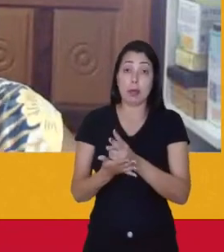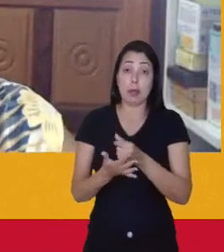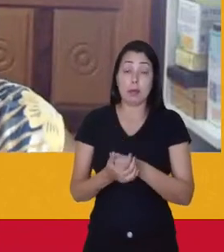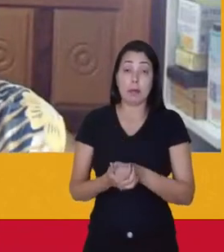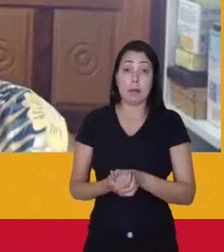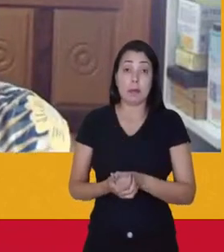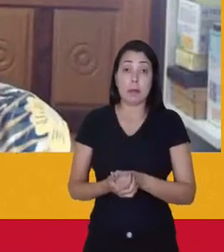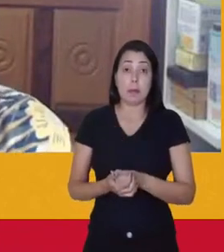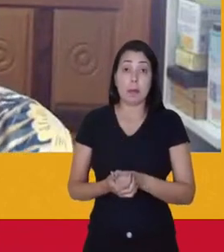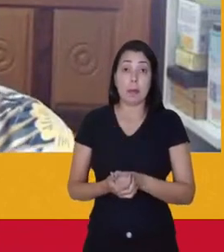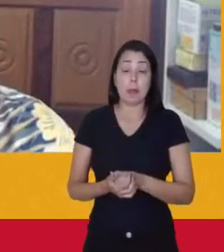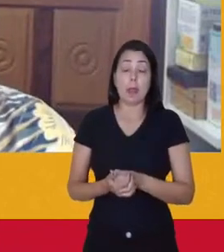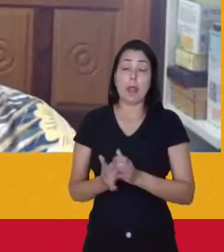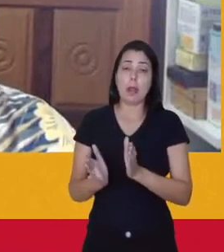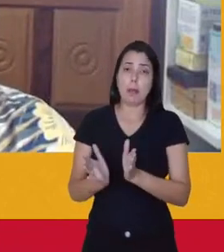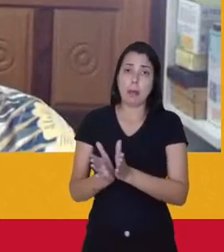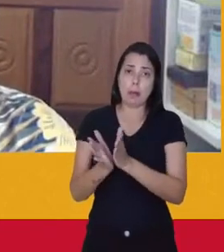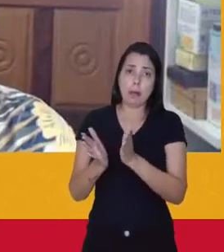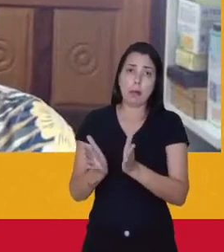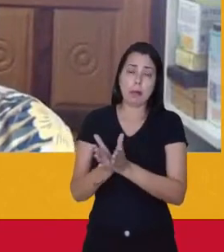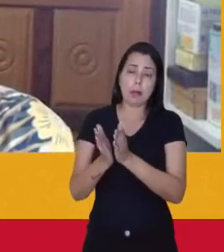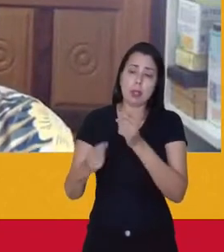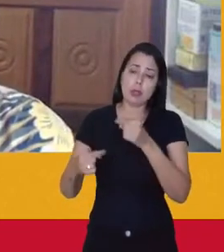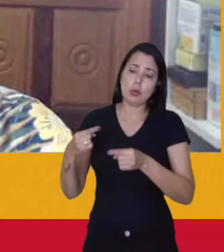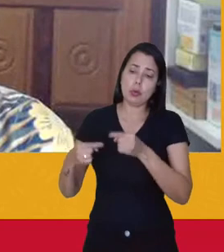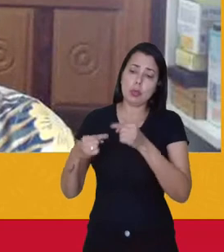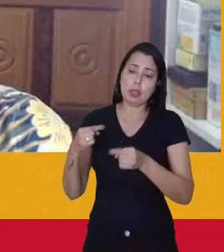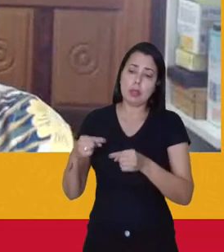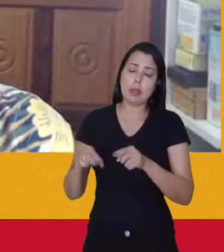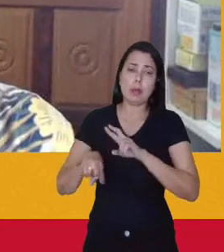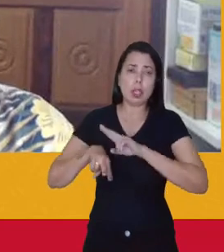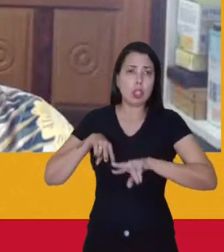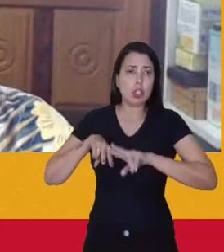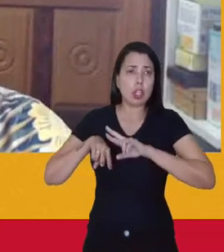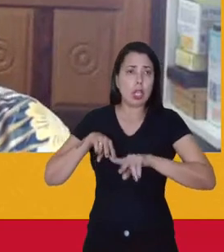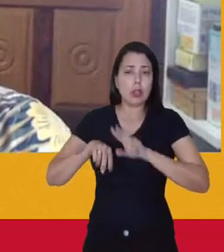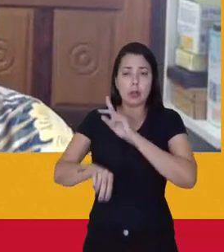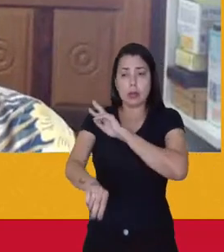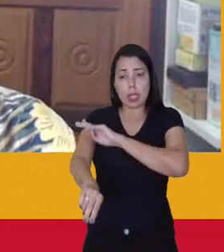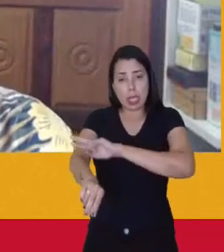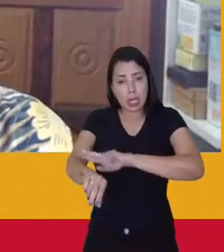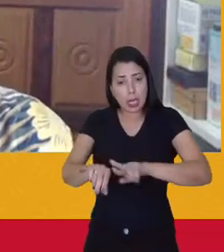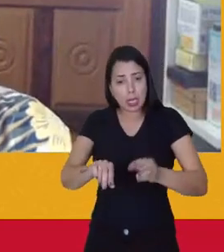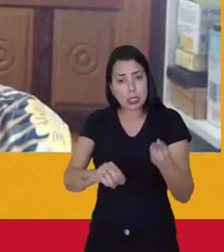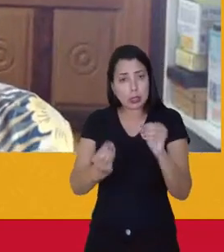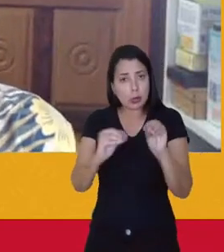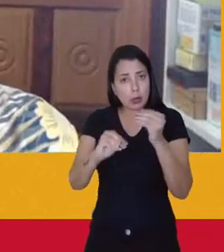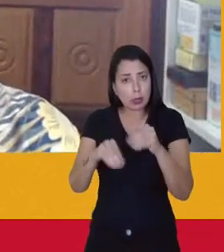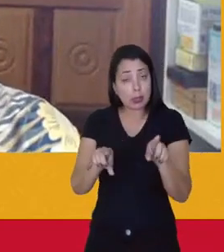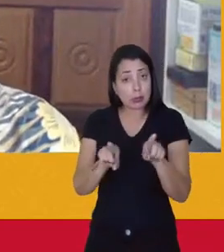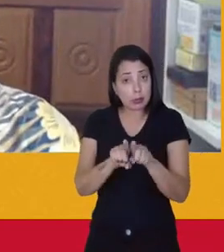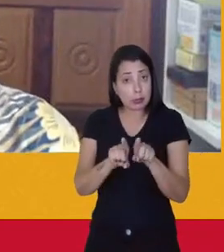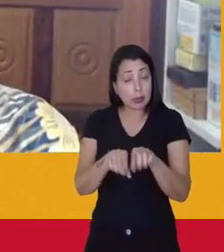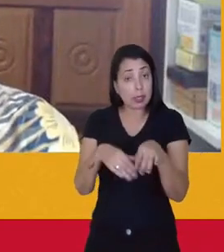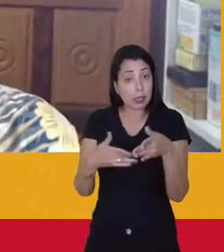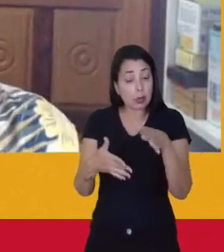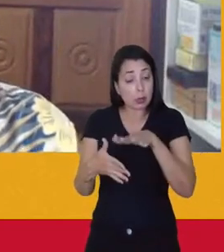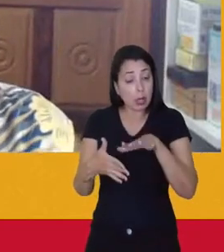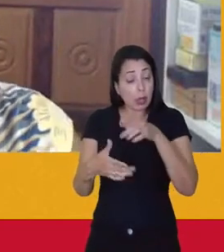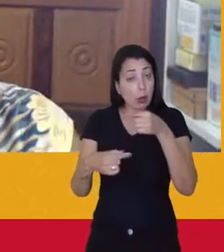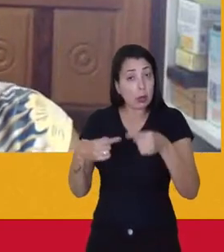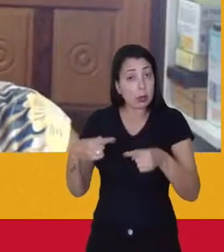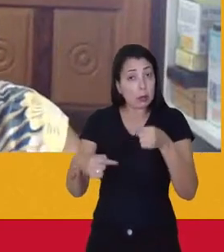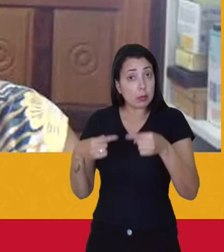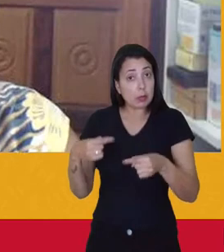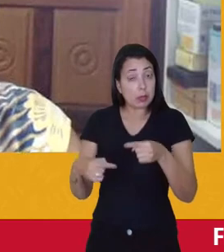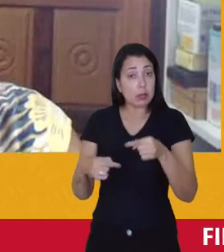crianças pobres, etc., mas discussões como gênero e raça, elas não estavam colocadas ali naquele momento, nem no campo da política,